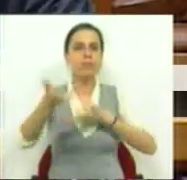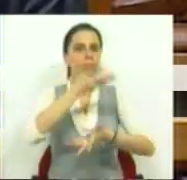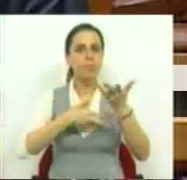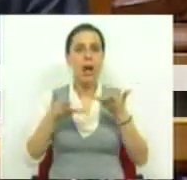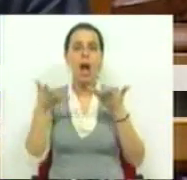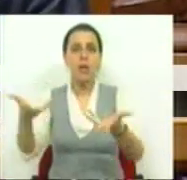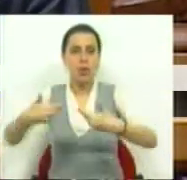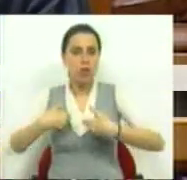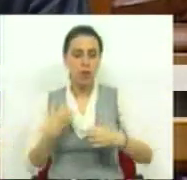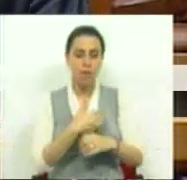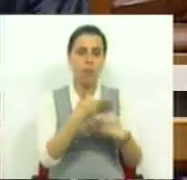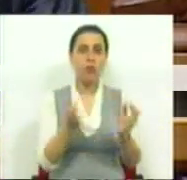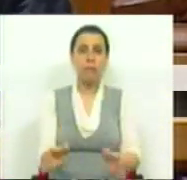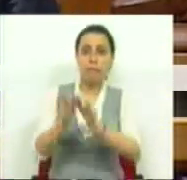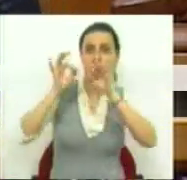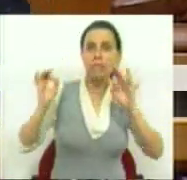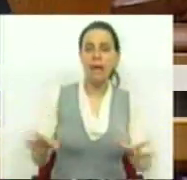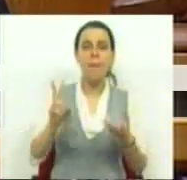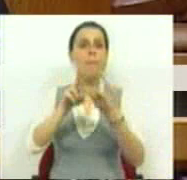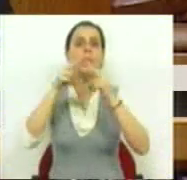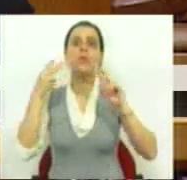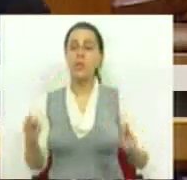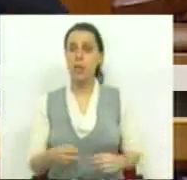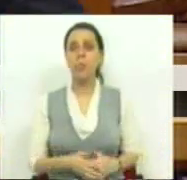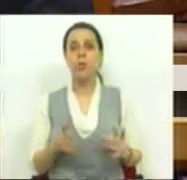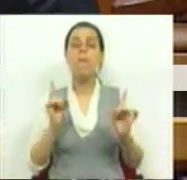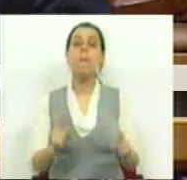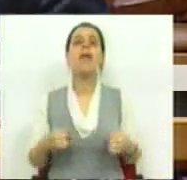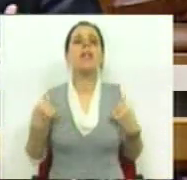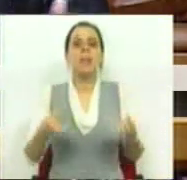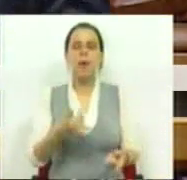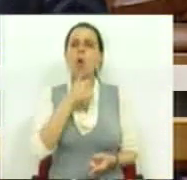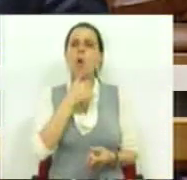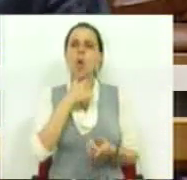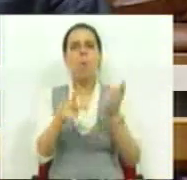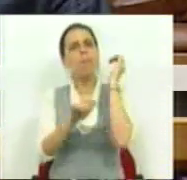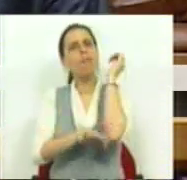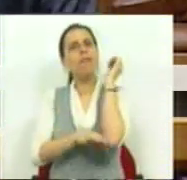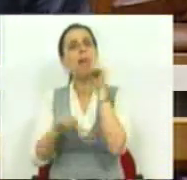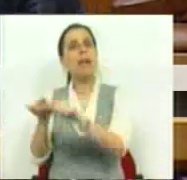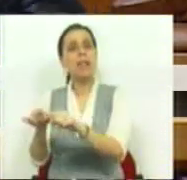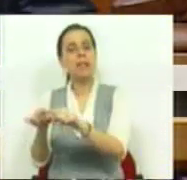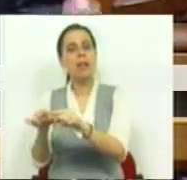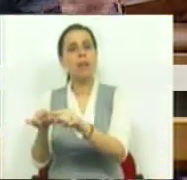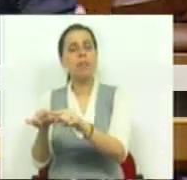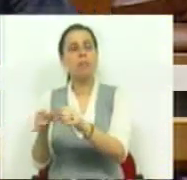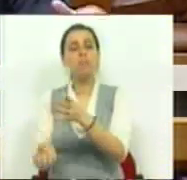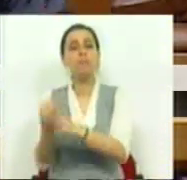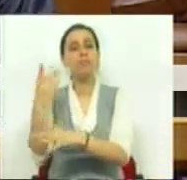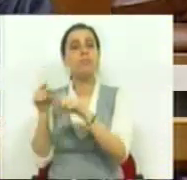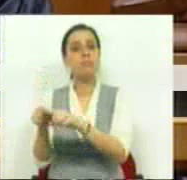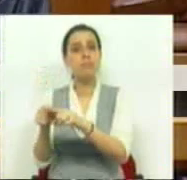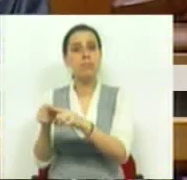e de funcionamento em comum dos municípios? Depois, como é que a freguesia, constituída